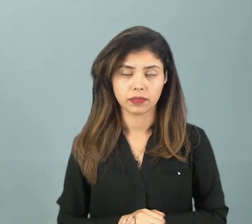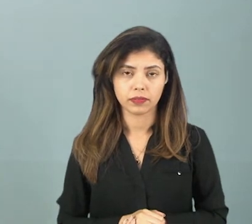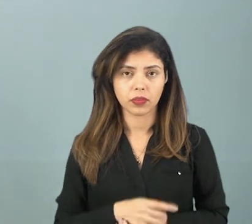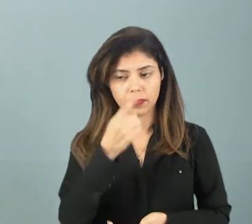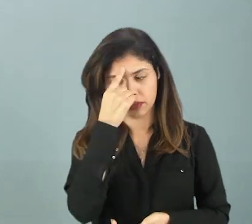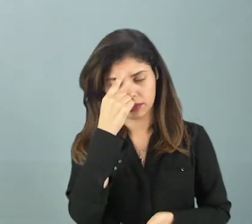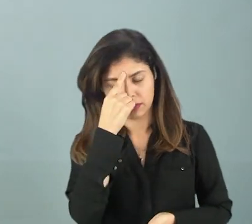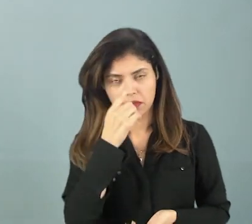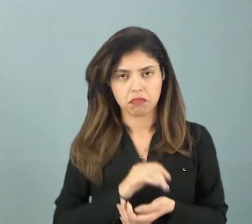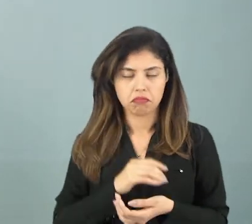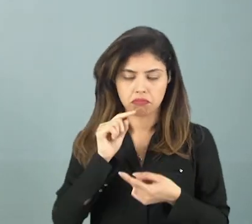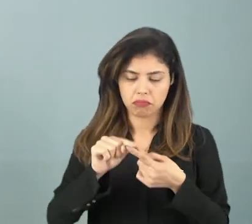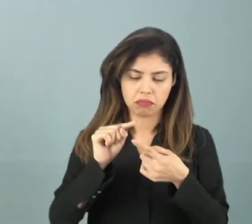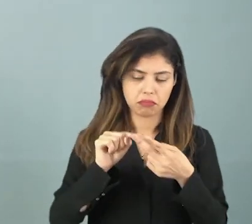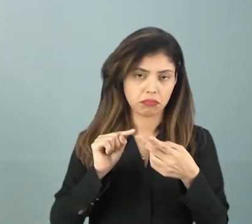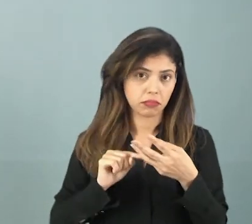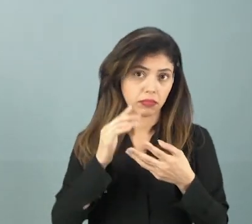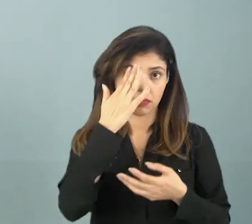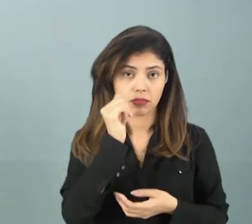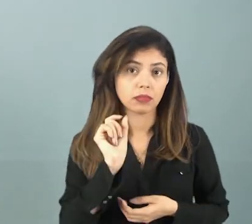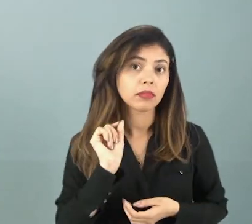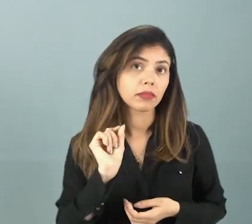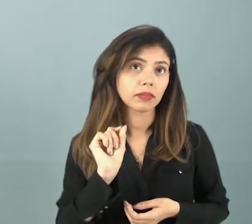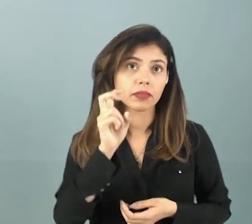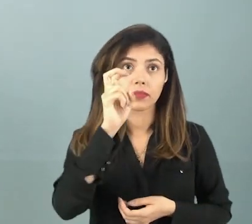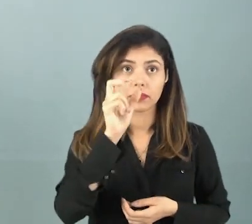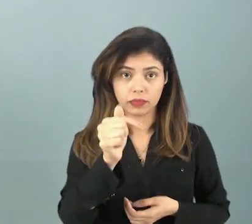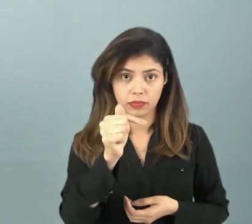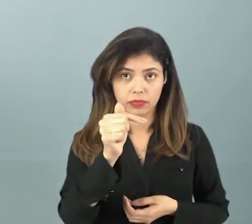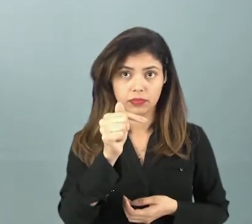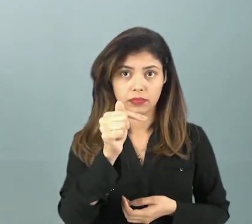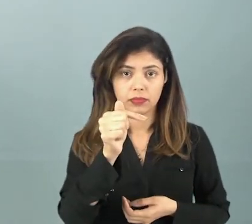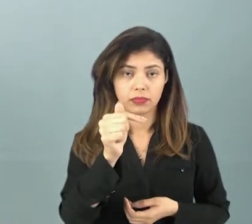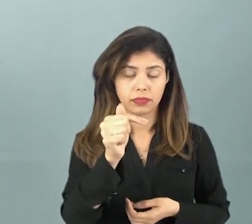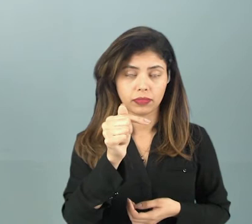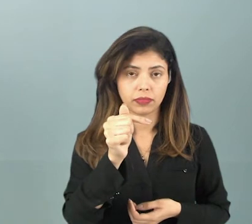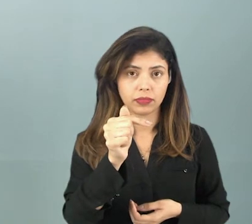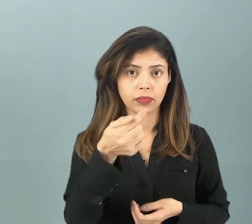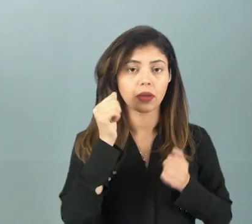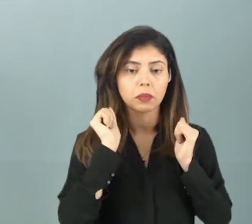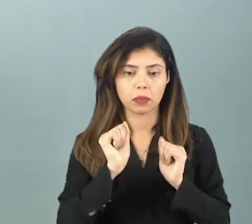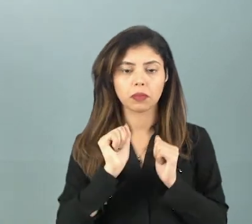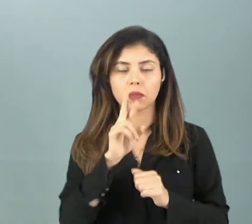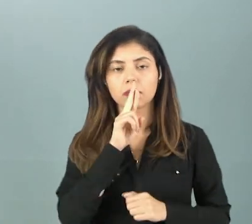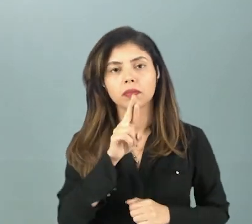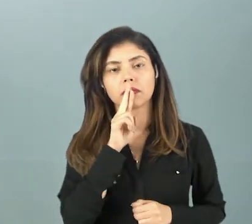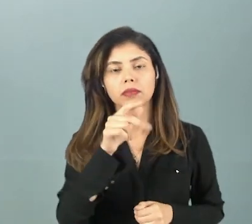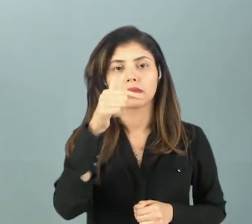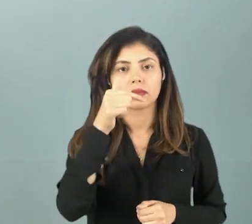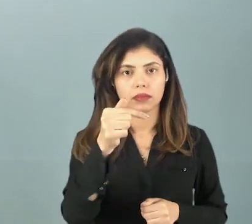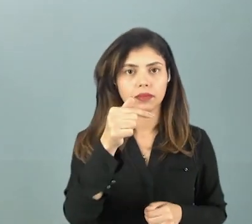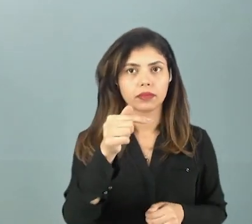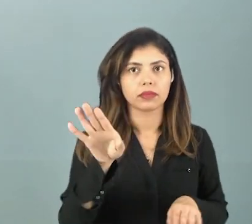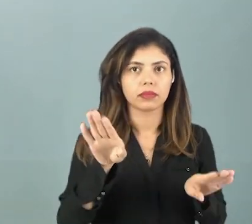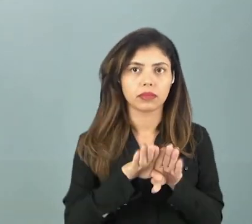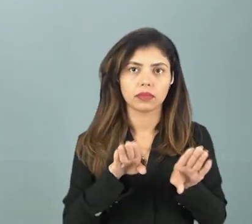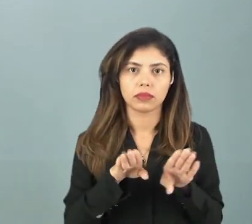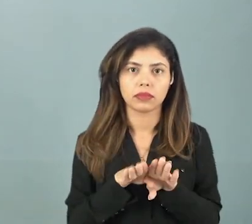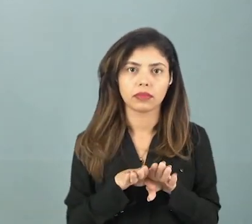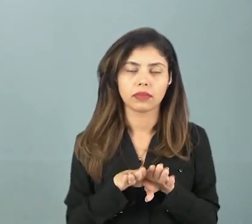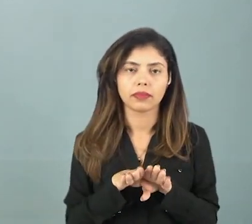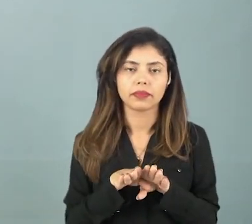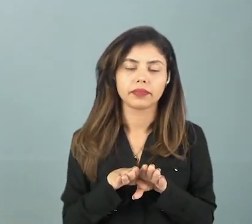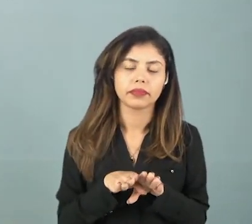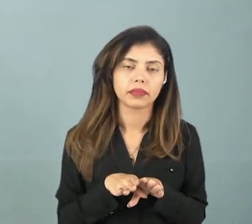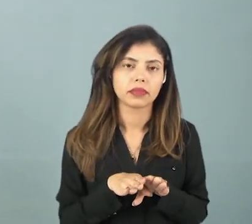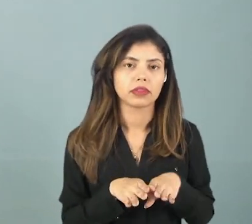né? 4 mais 3, a gente sabe que é 7. Mas a gente pode calcular, né? 4 na minha cabeça e somo mais